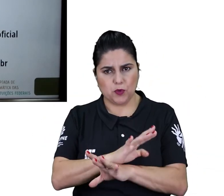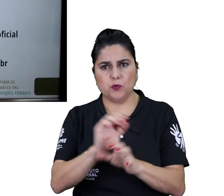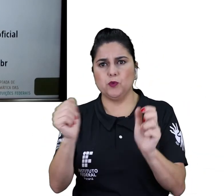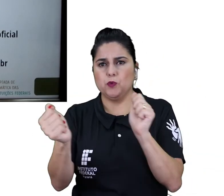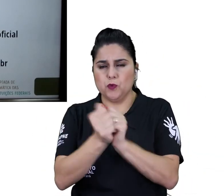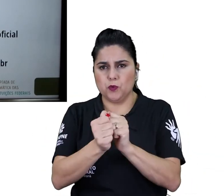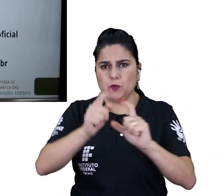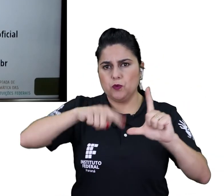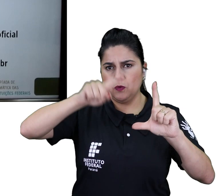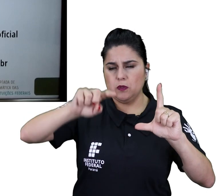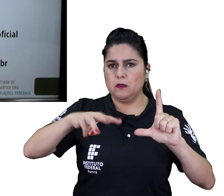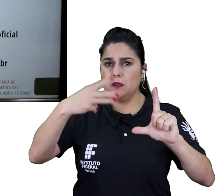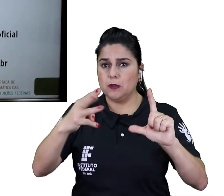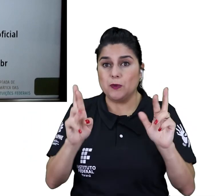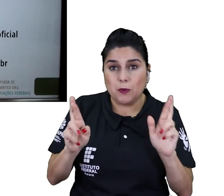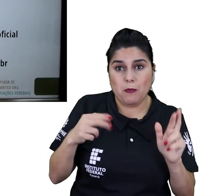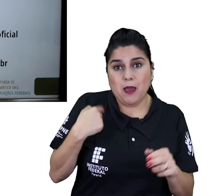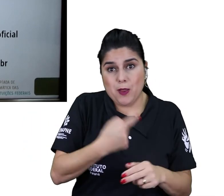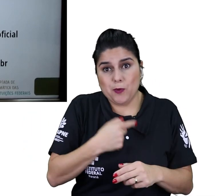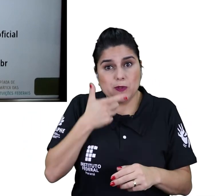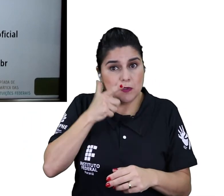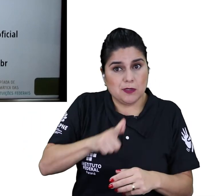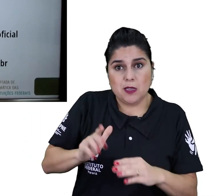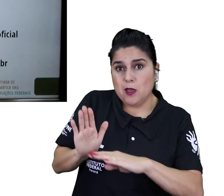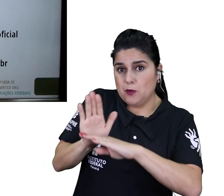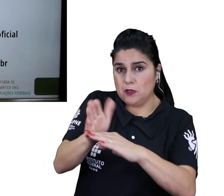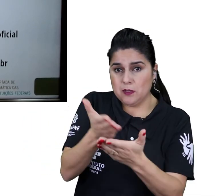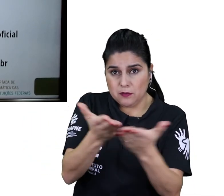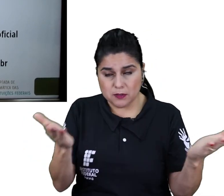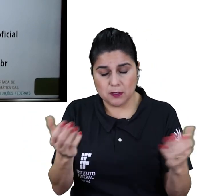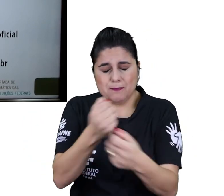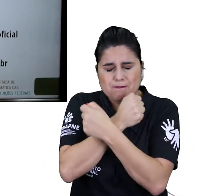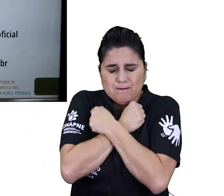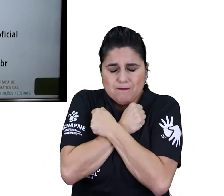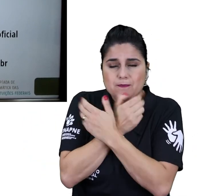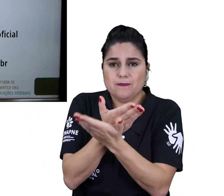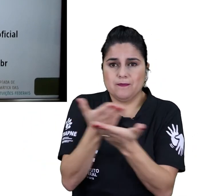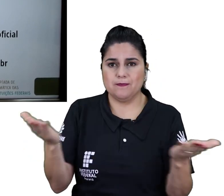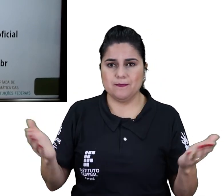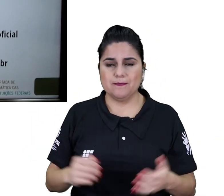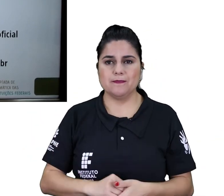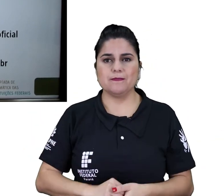19 do nível 3. Espero ter contribuído e um forte abraço a todos.